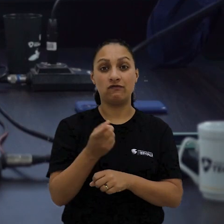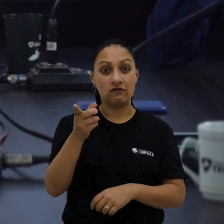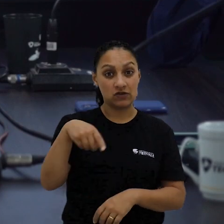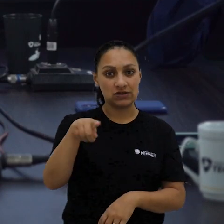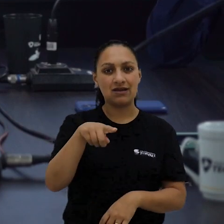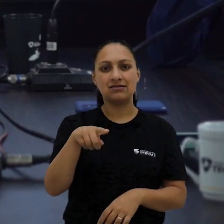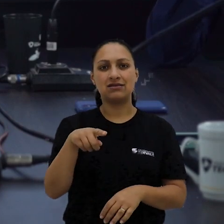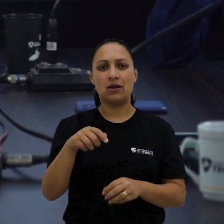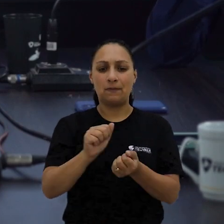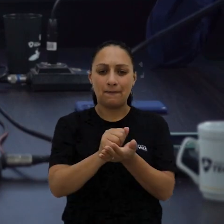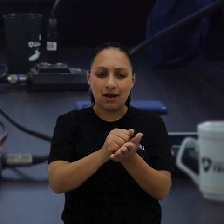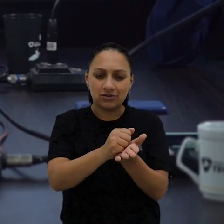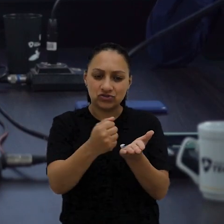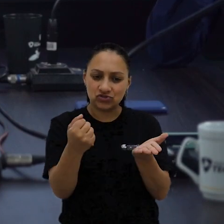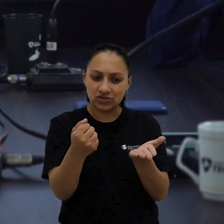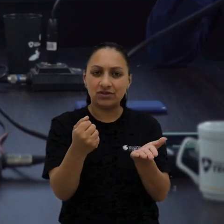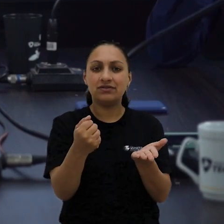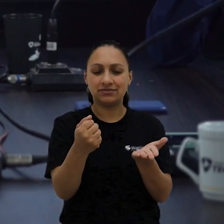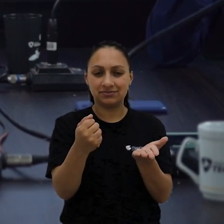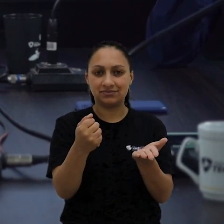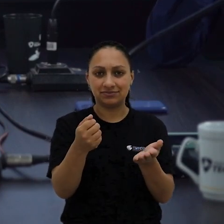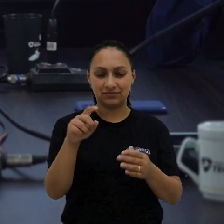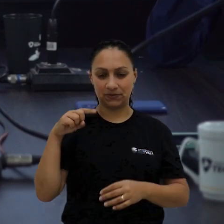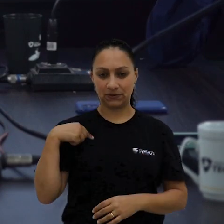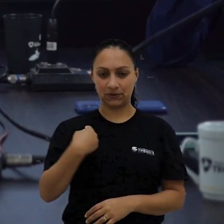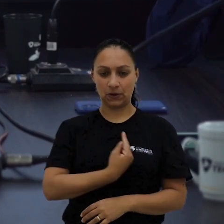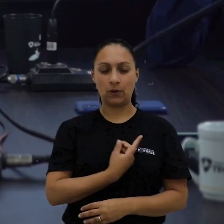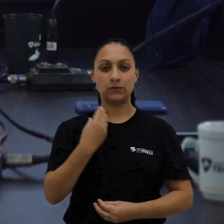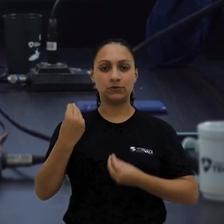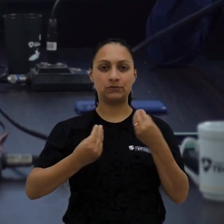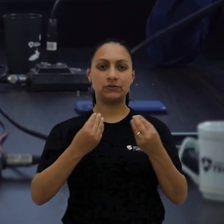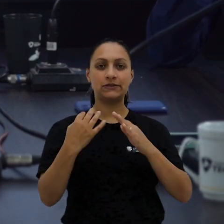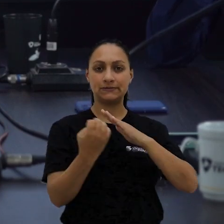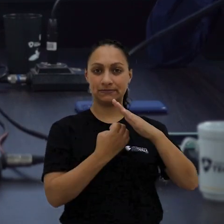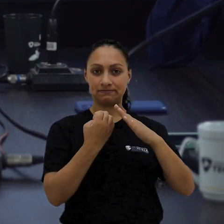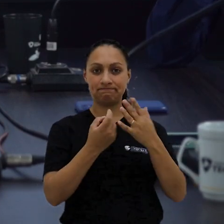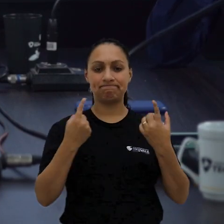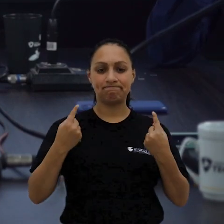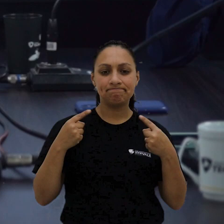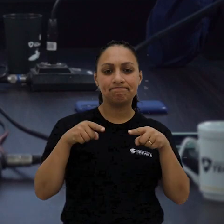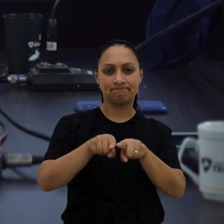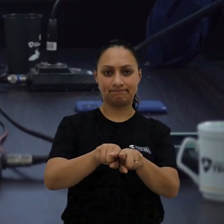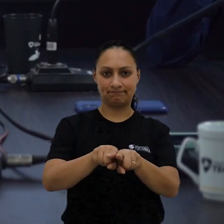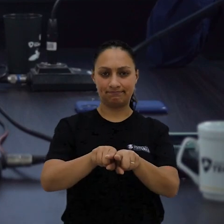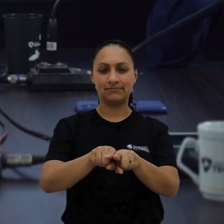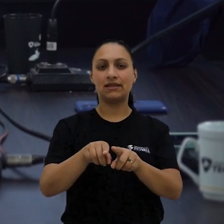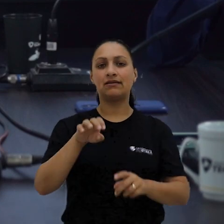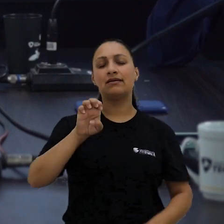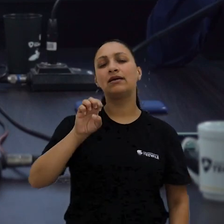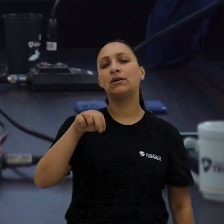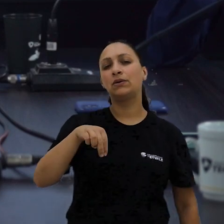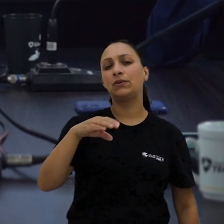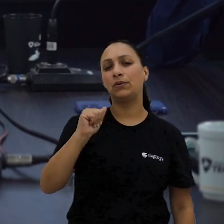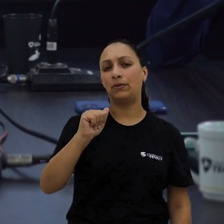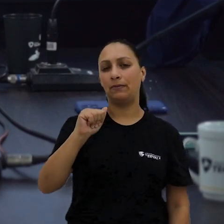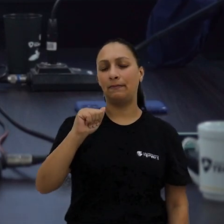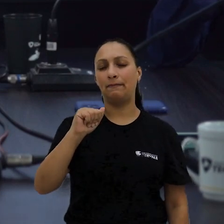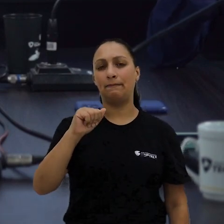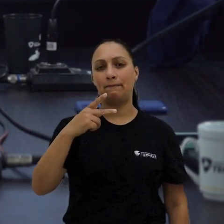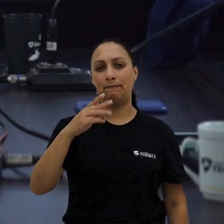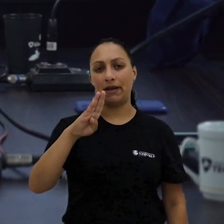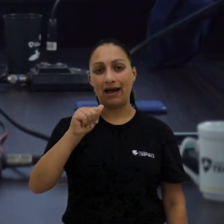uma agenda disso, e a gente, como empresas, parceiras, residentes, incubadas,